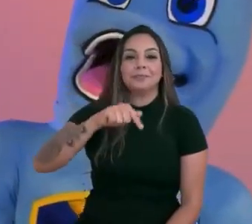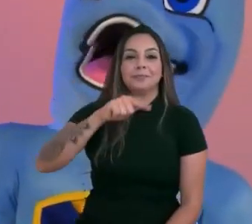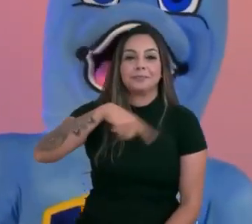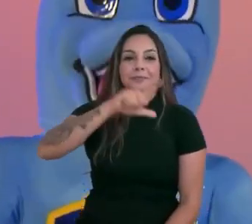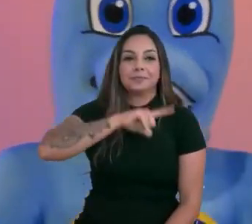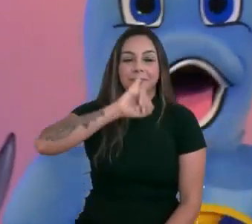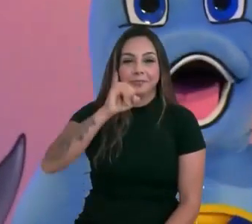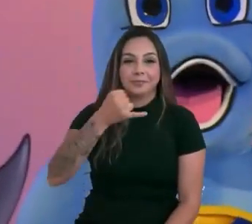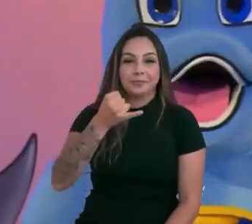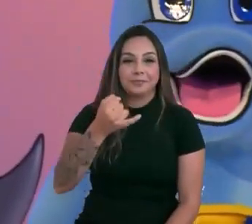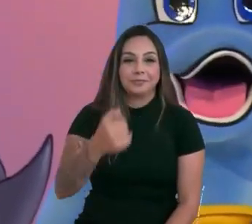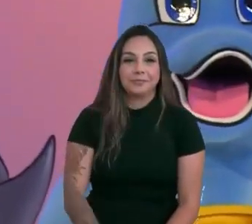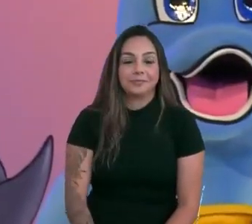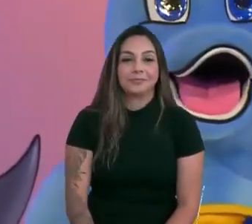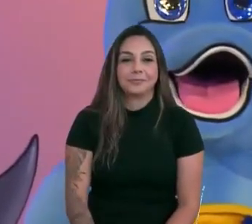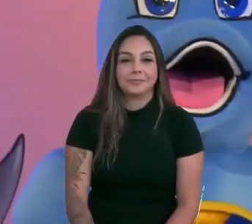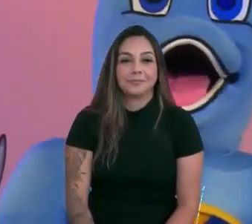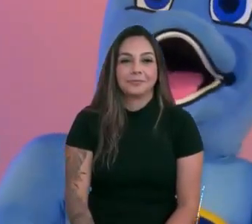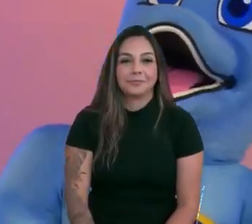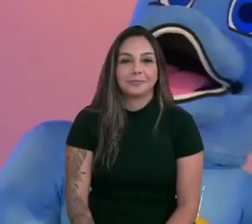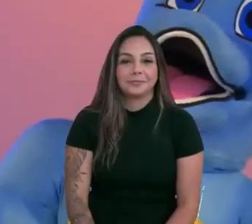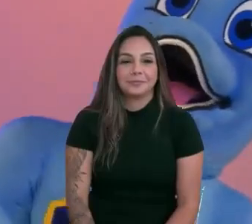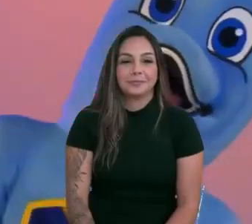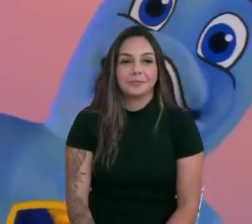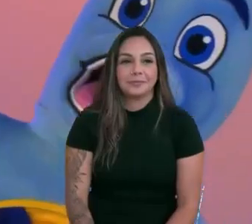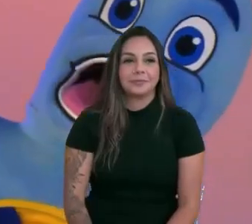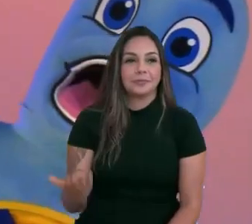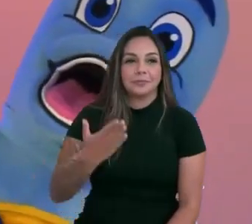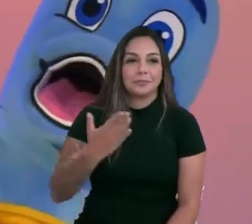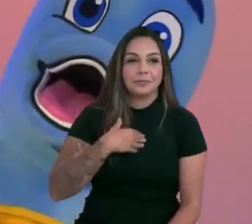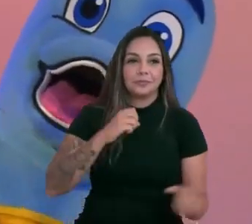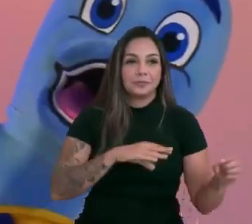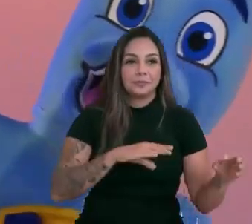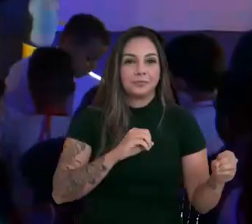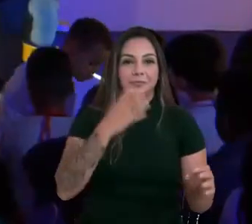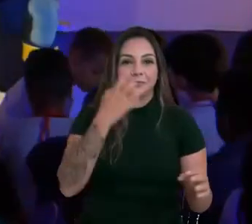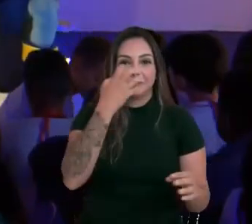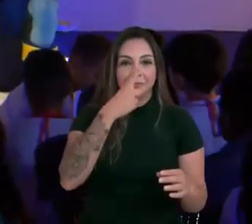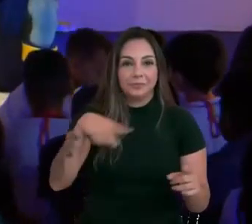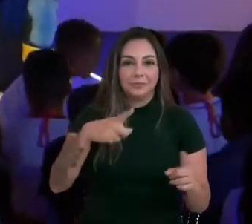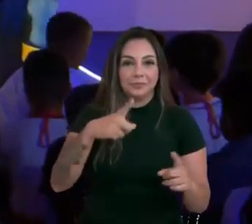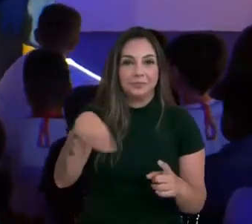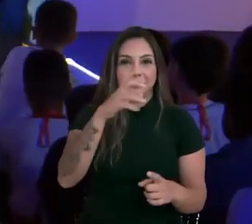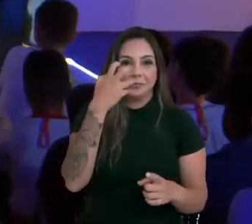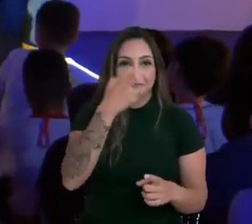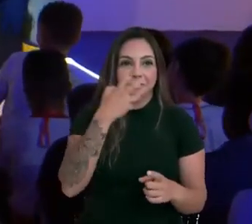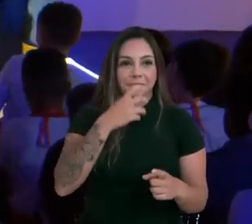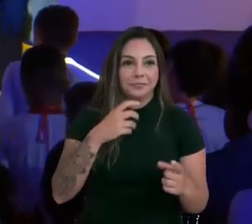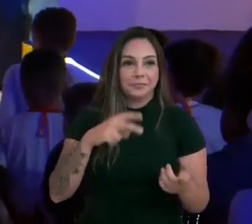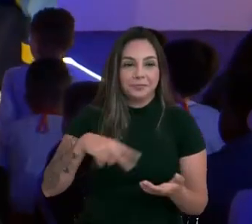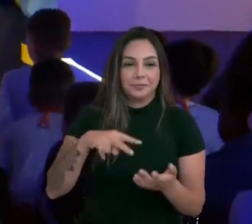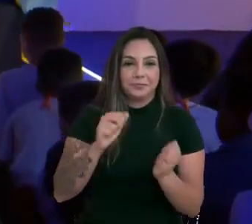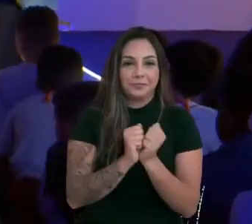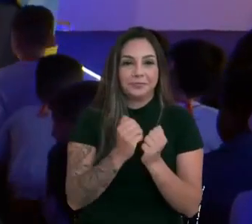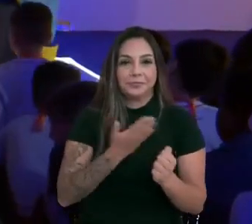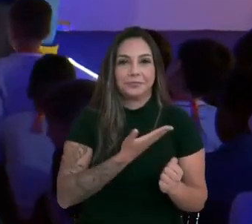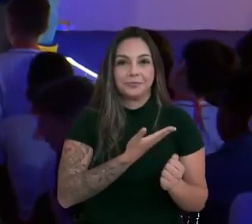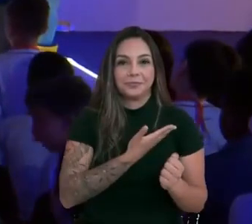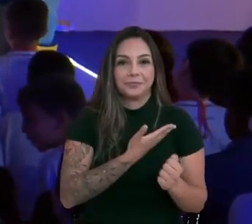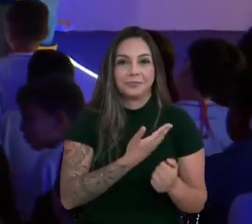amigos. Então, eu vou ensinar uma musiquinha para vocês cantarem e dançarem com os amigos de